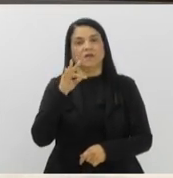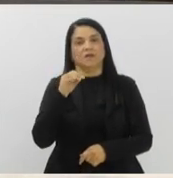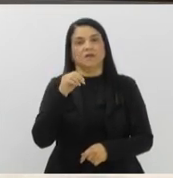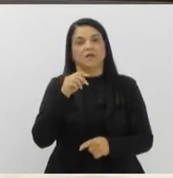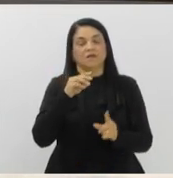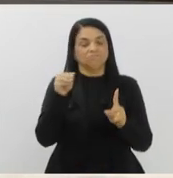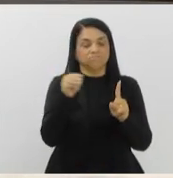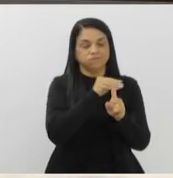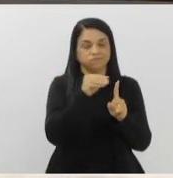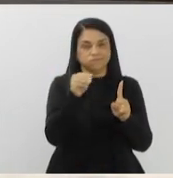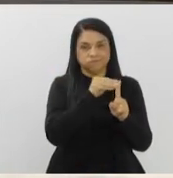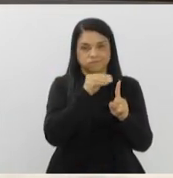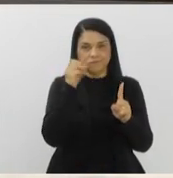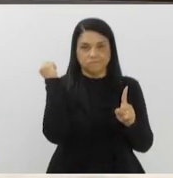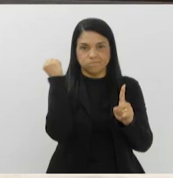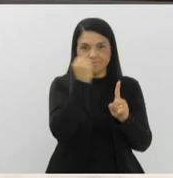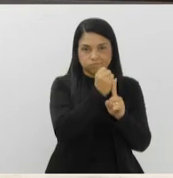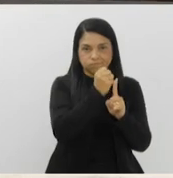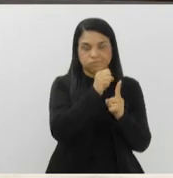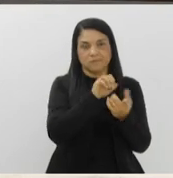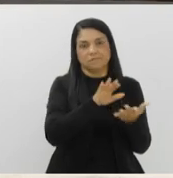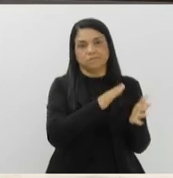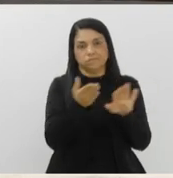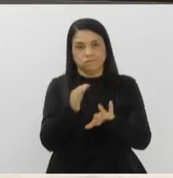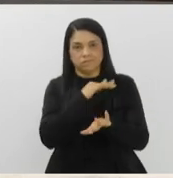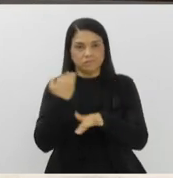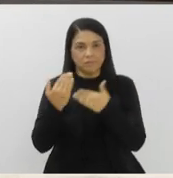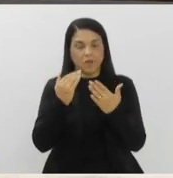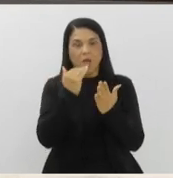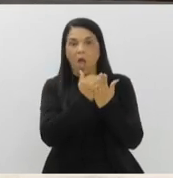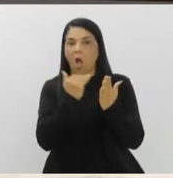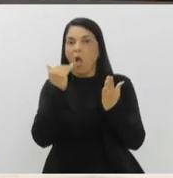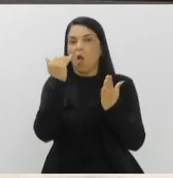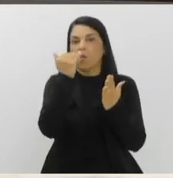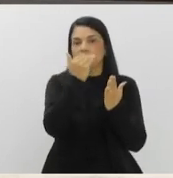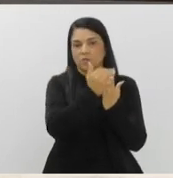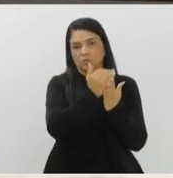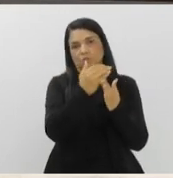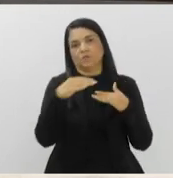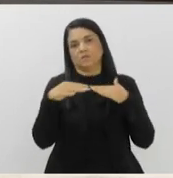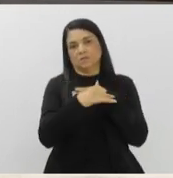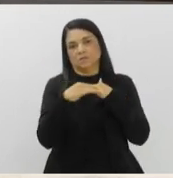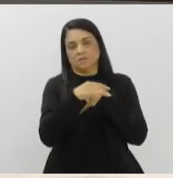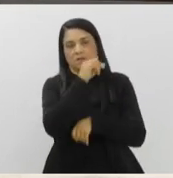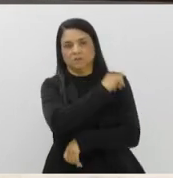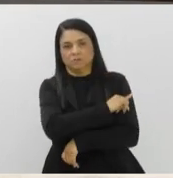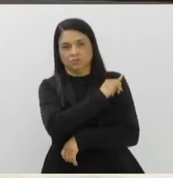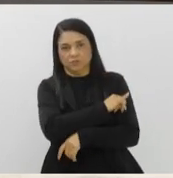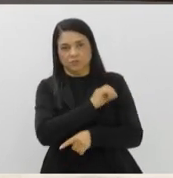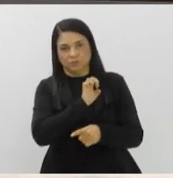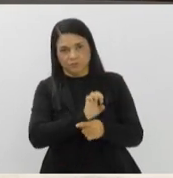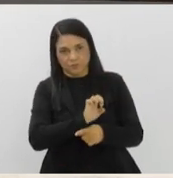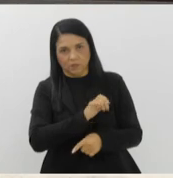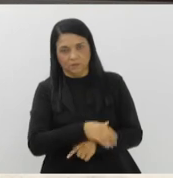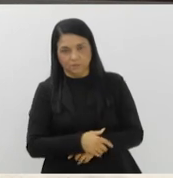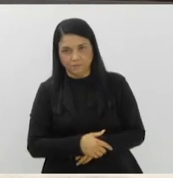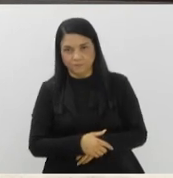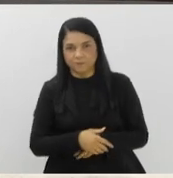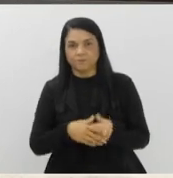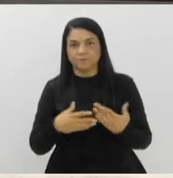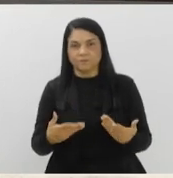feminicídio e violência doméstica têm aumentado em nossa cidade e em nosso estado. Assim